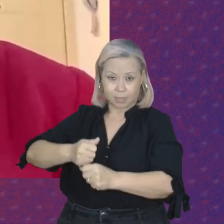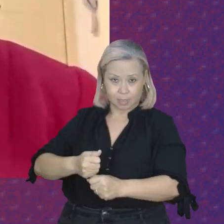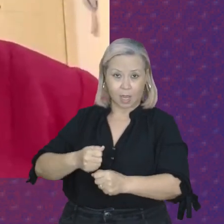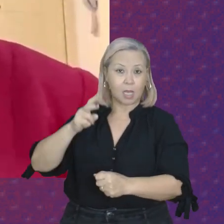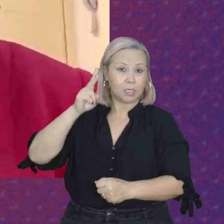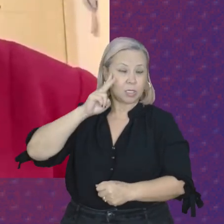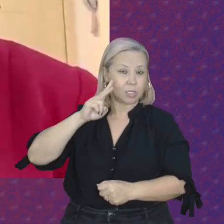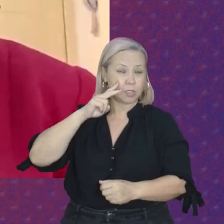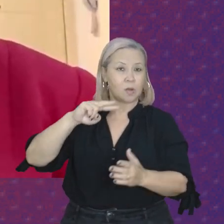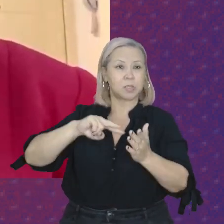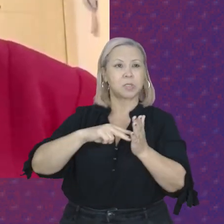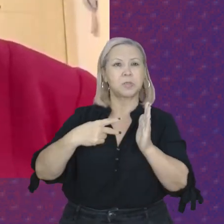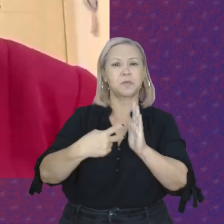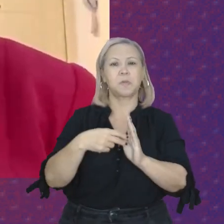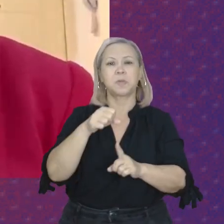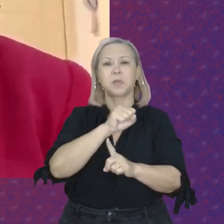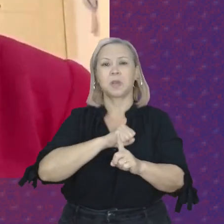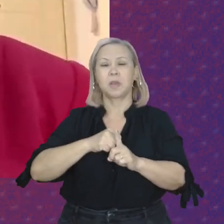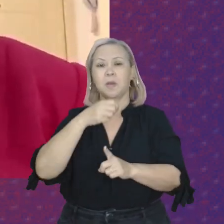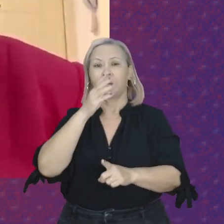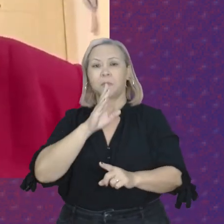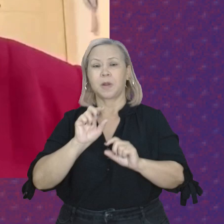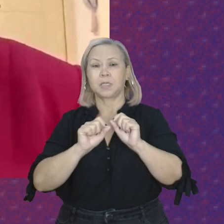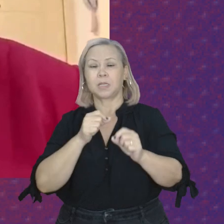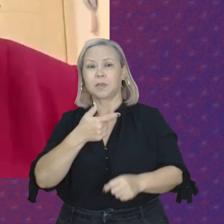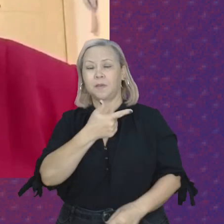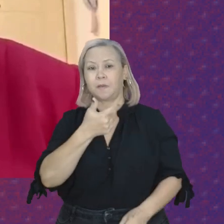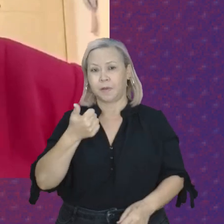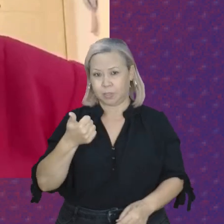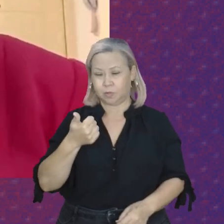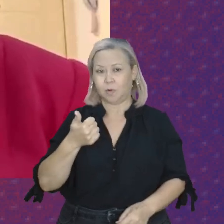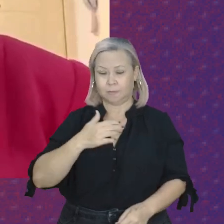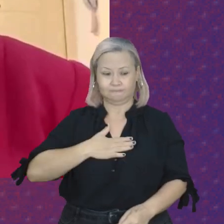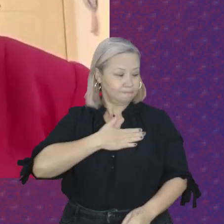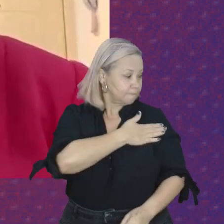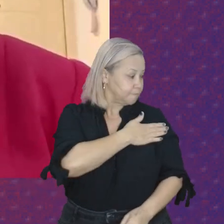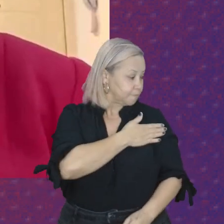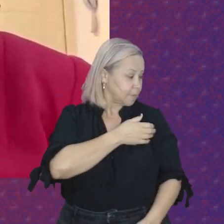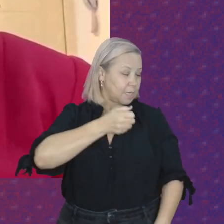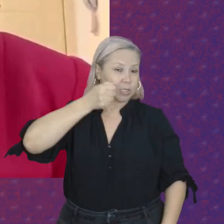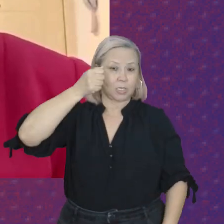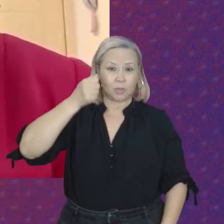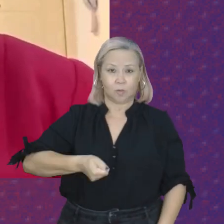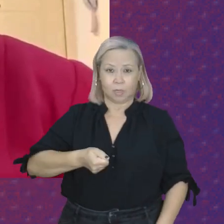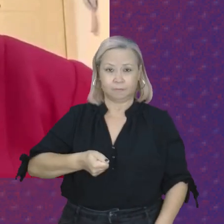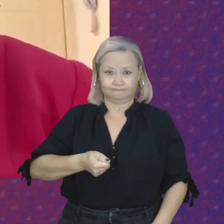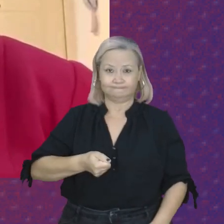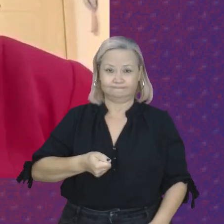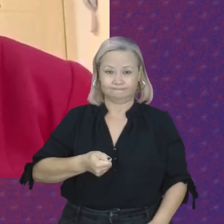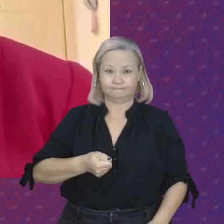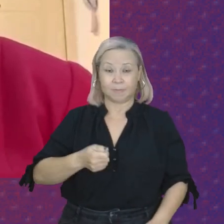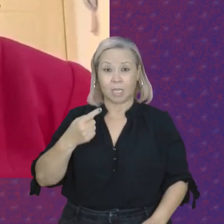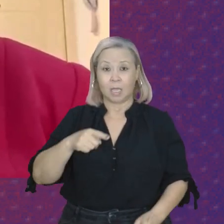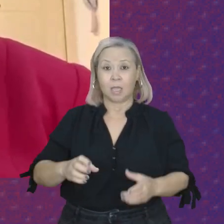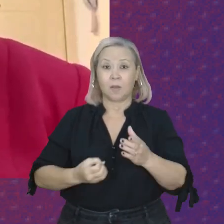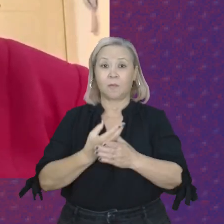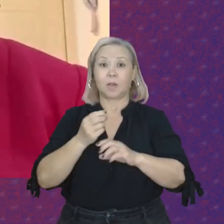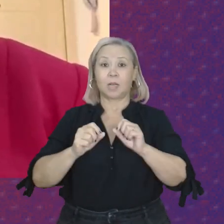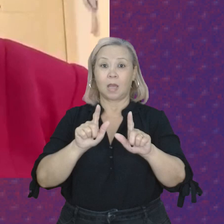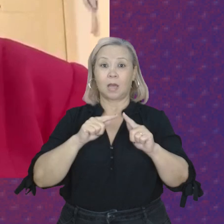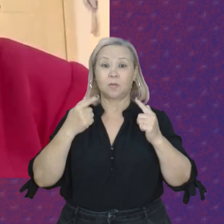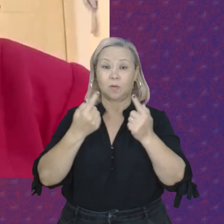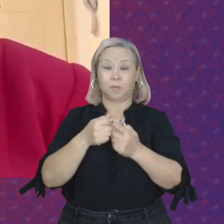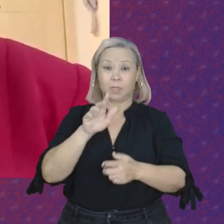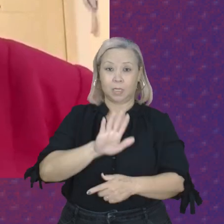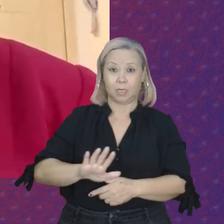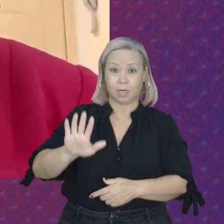significou para a sociedade brasileira todos os 21 anos, né, da ditadura militar. Foi criado o Comitê Nacional